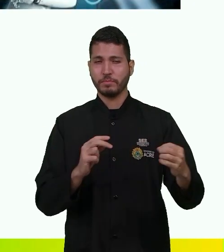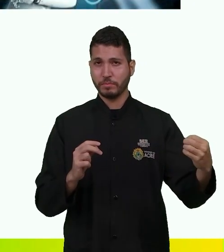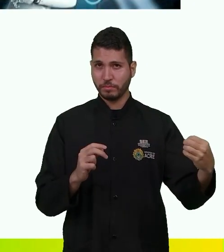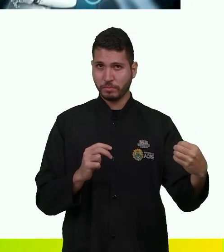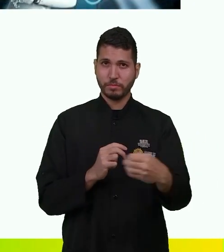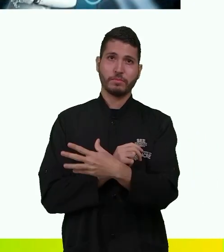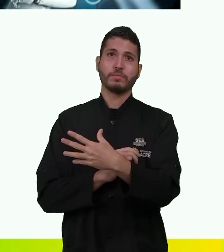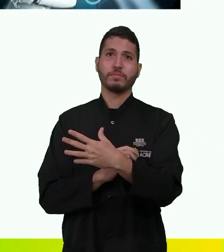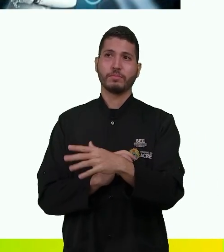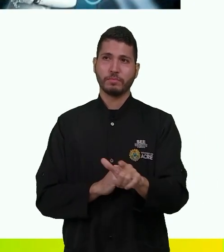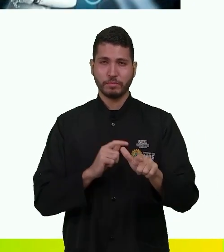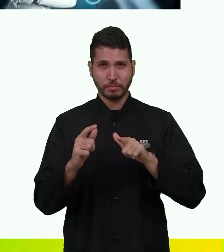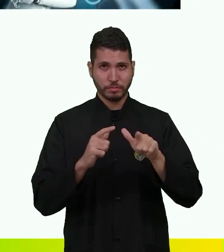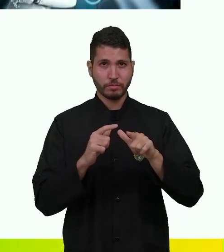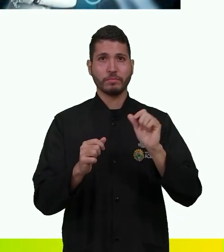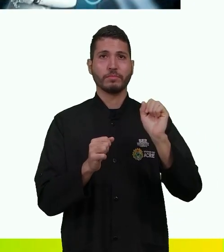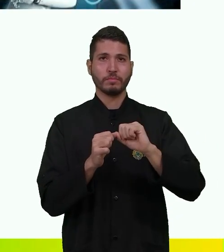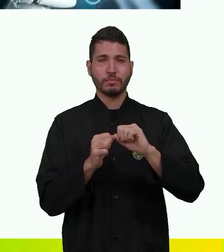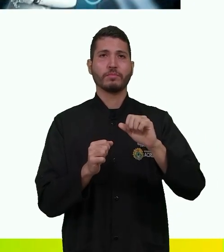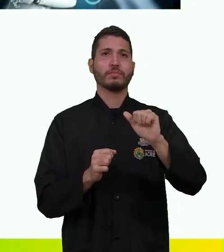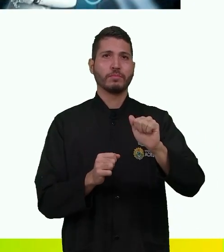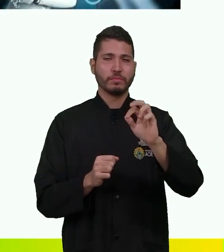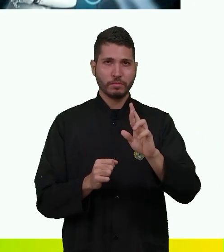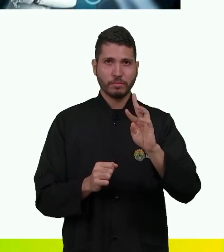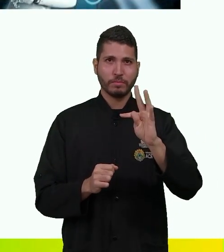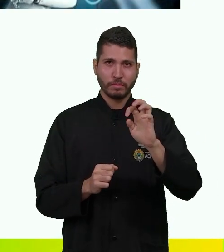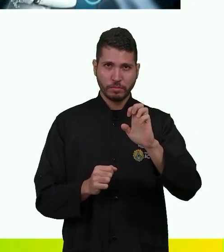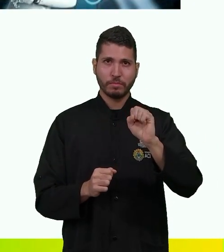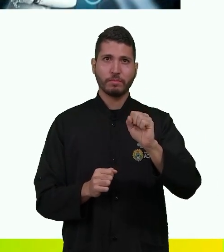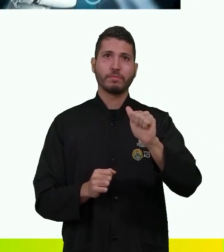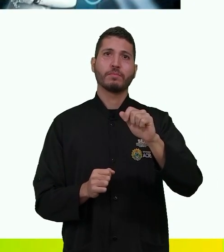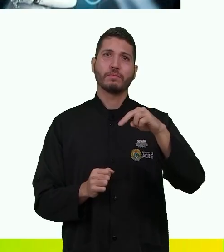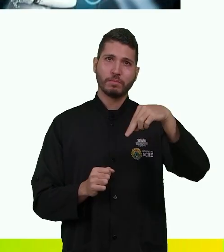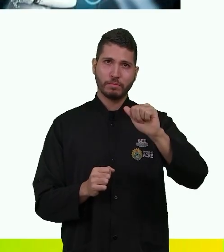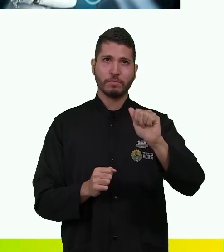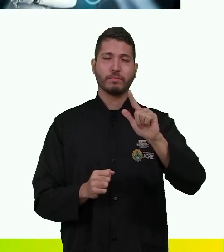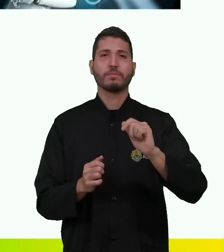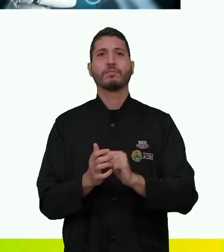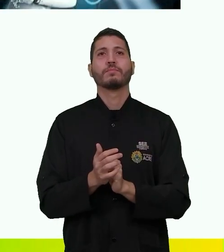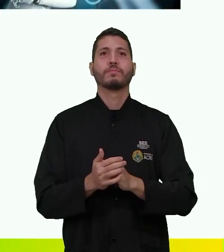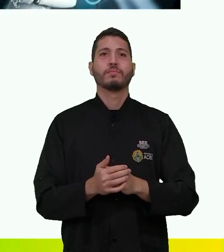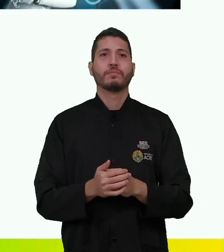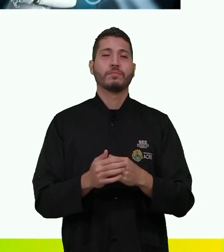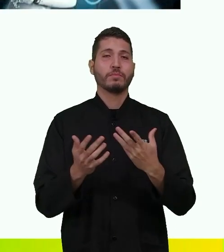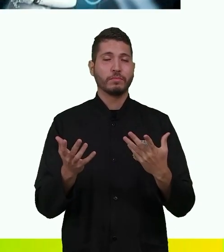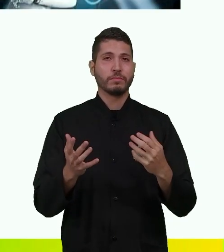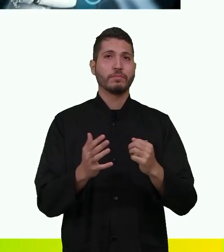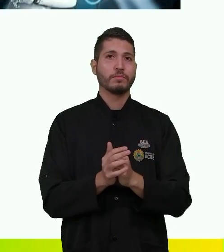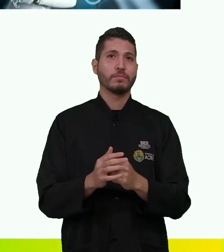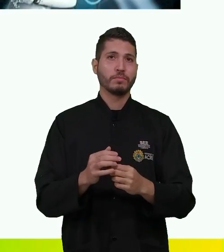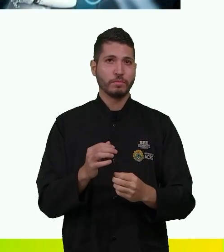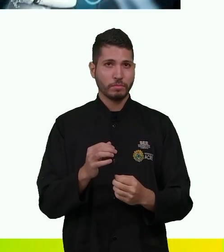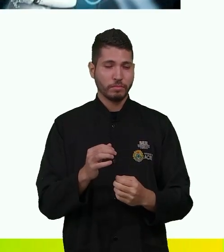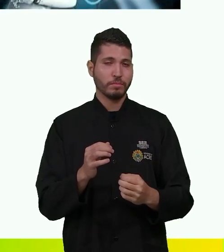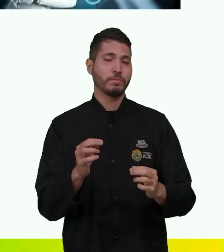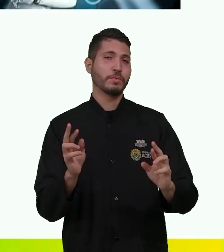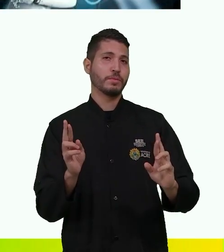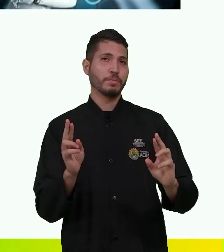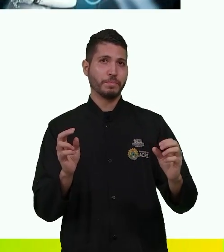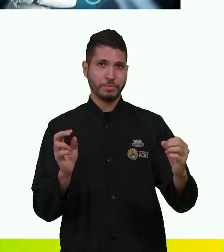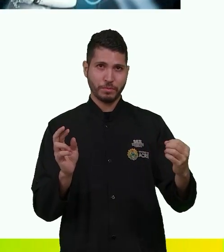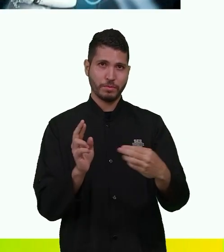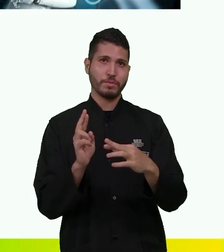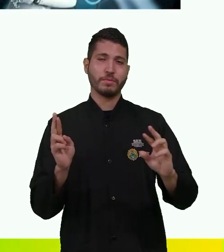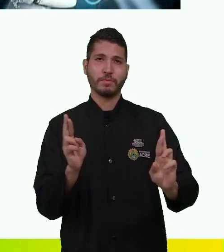trabalho. A produção artesanal foi substituída pela produção industrial, criando uma nova relação entre o trabalhador, que se